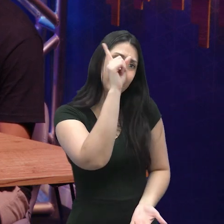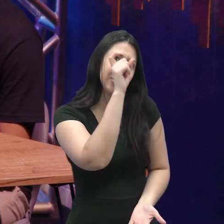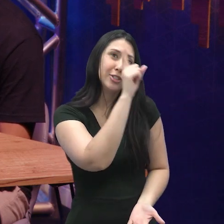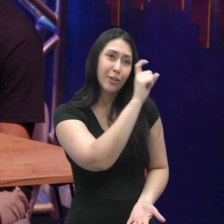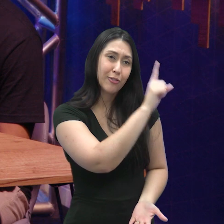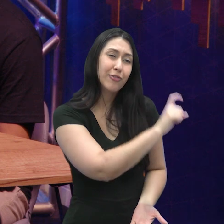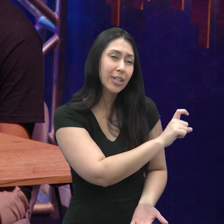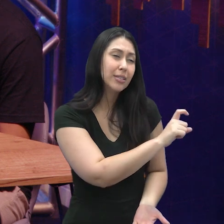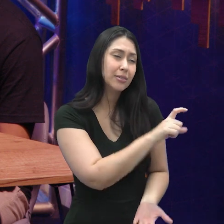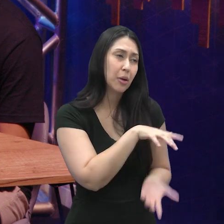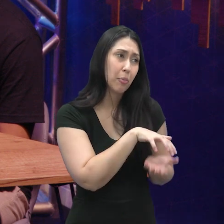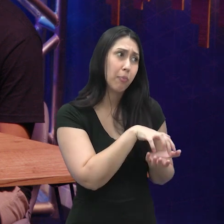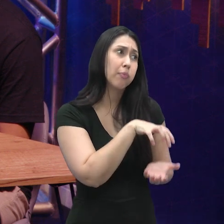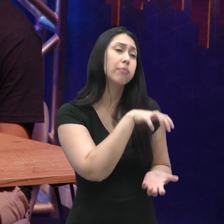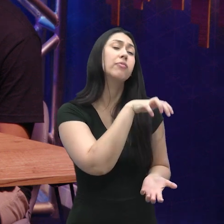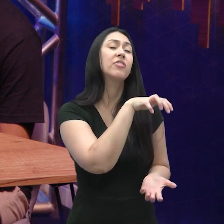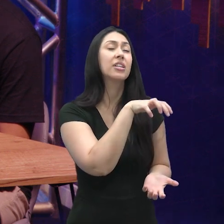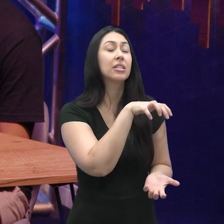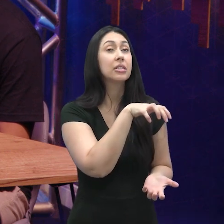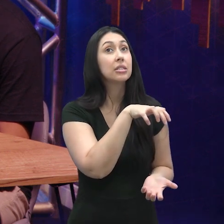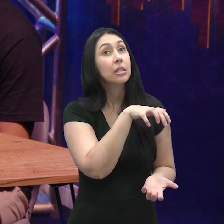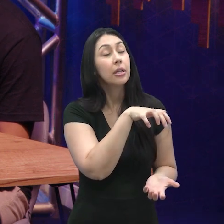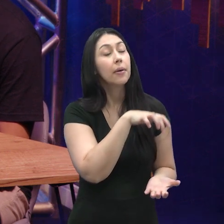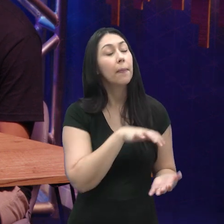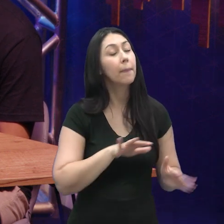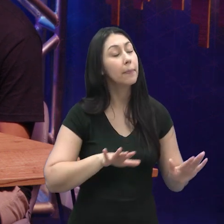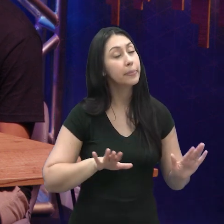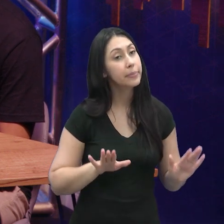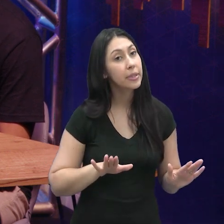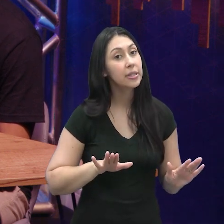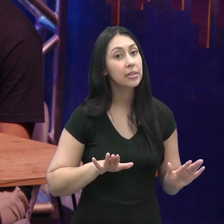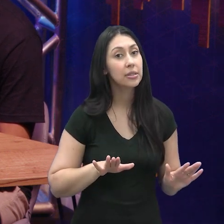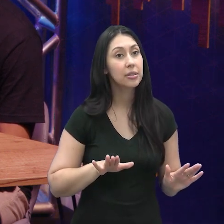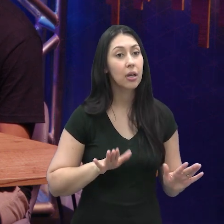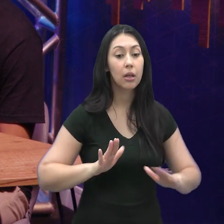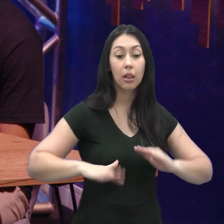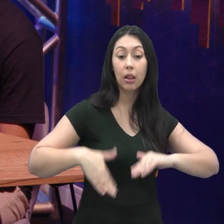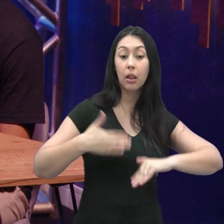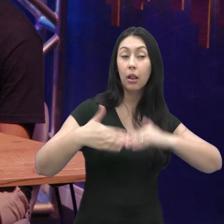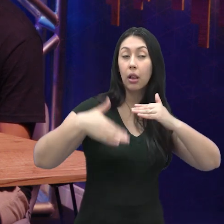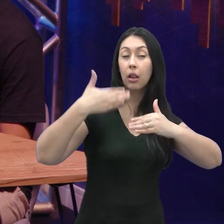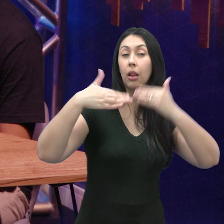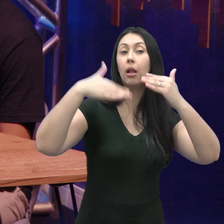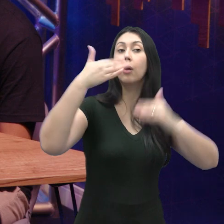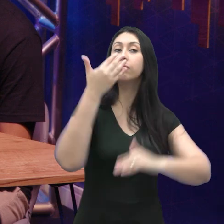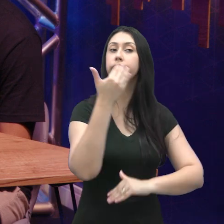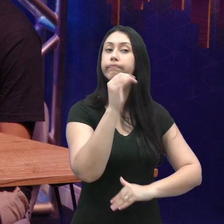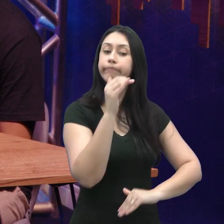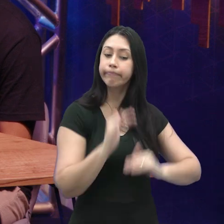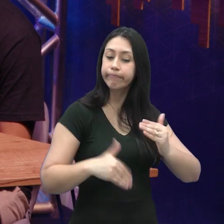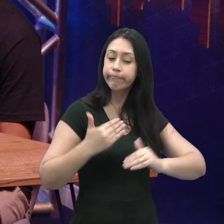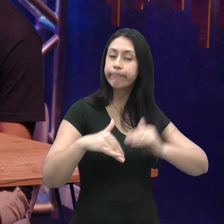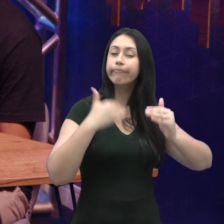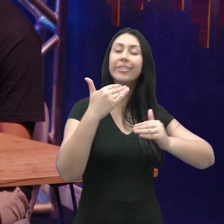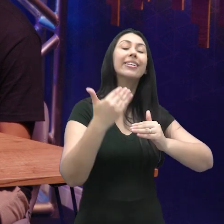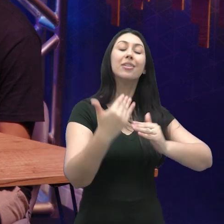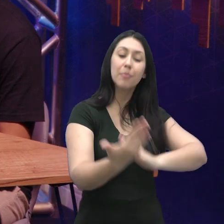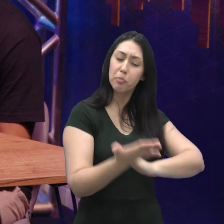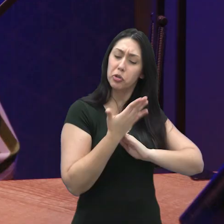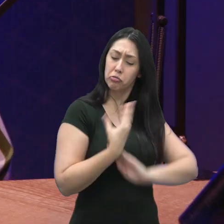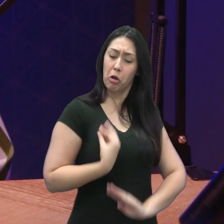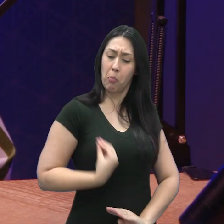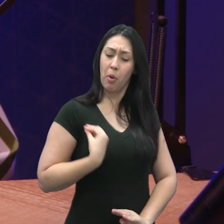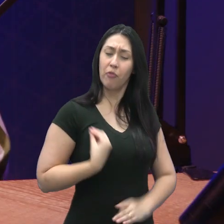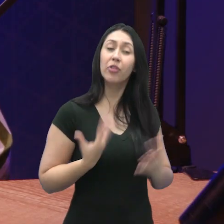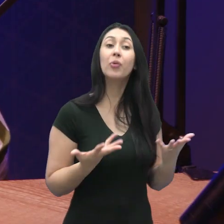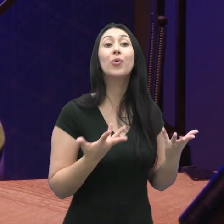né? Partes de si ou da saúde, enfim, da memória. Mas, então, esses avanços que sejam, então, para colocar